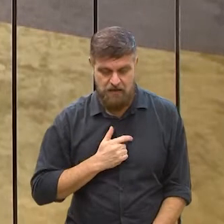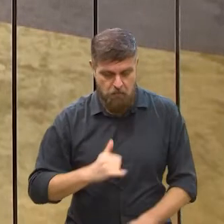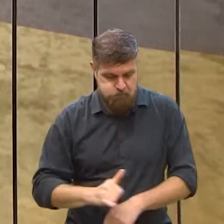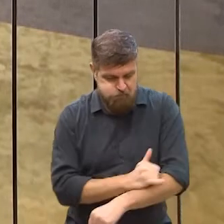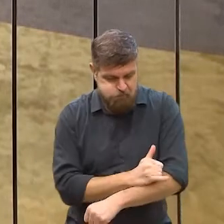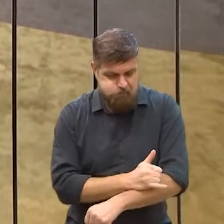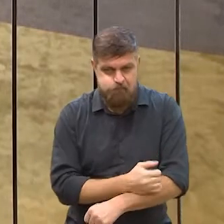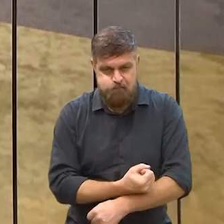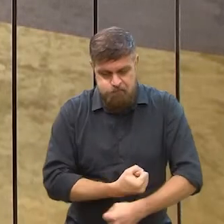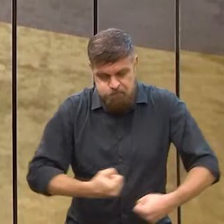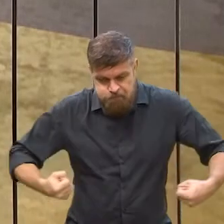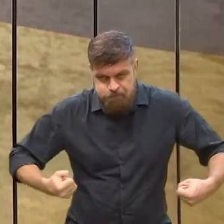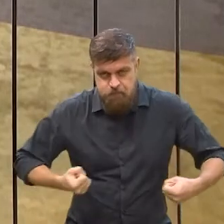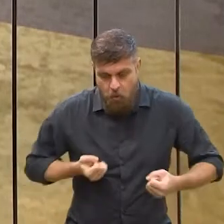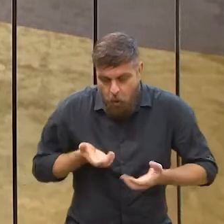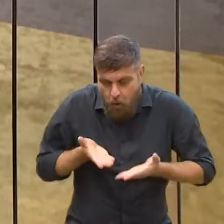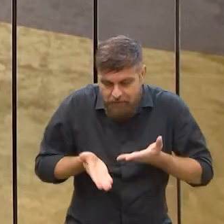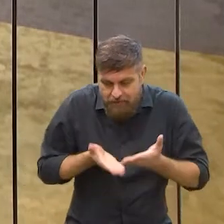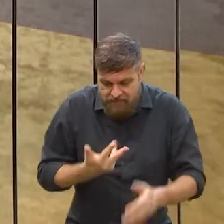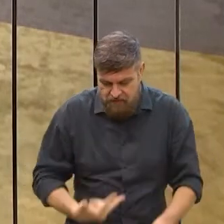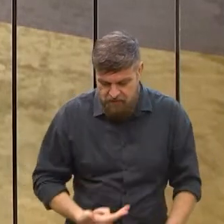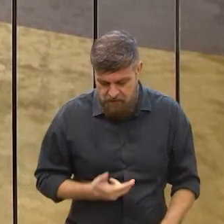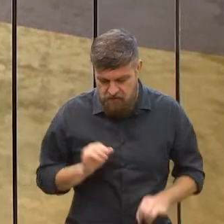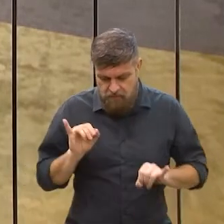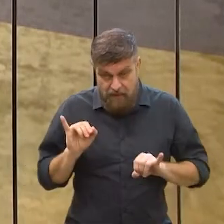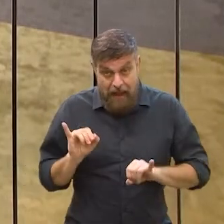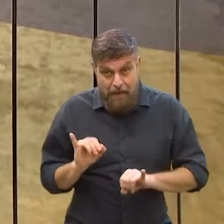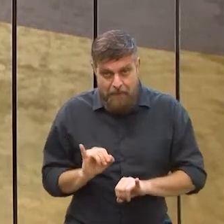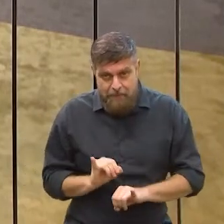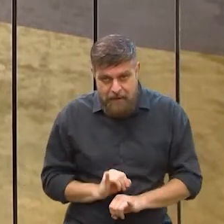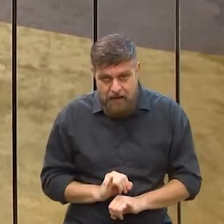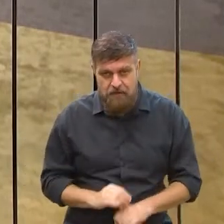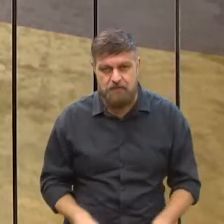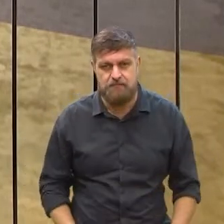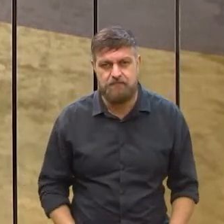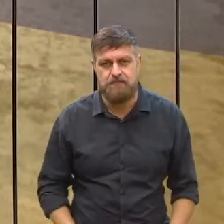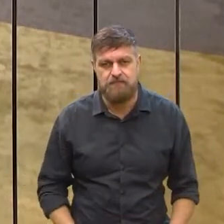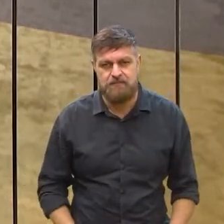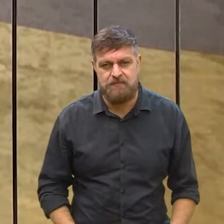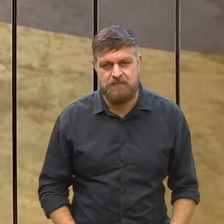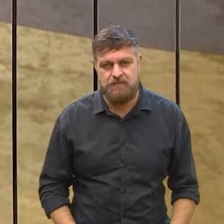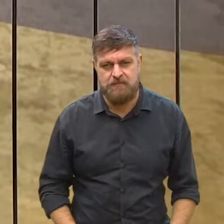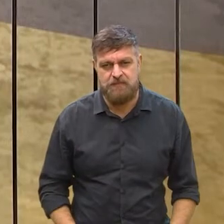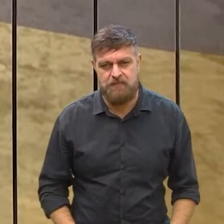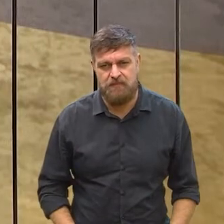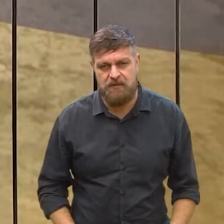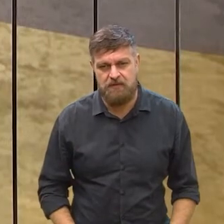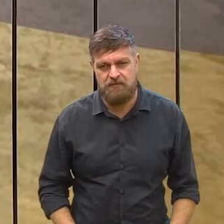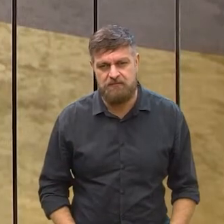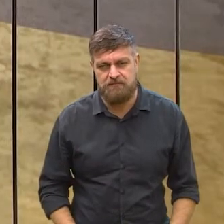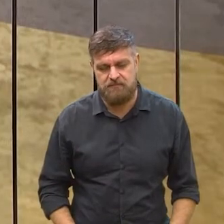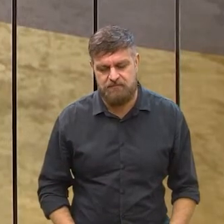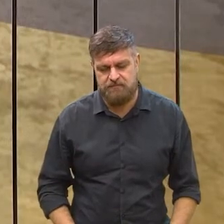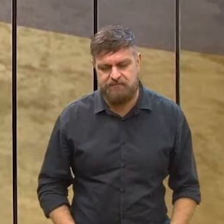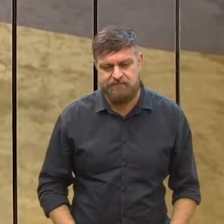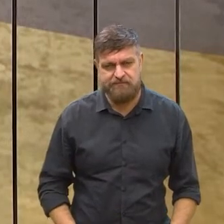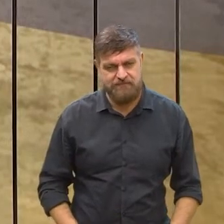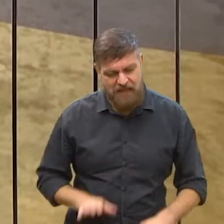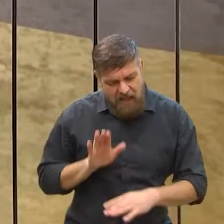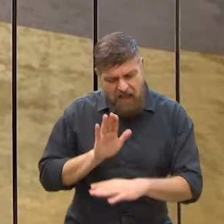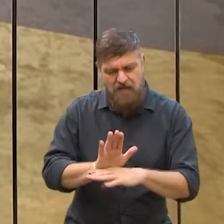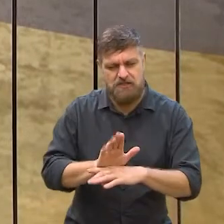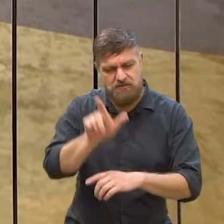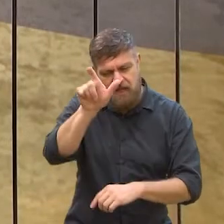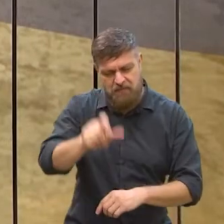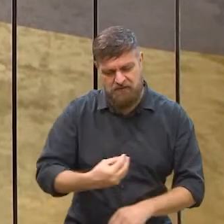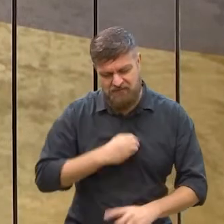obesidade como um tratamento maior, eu sempre defino isso, uma grande... são benefícios que ocorrem, né?